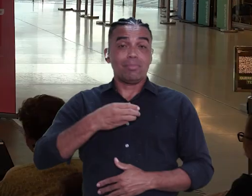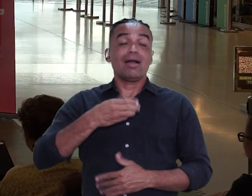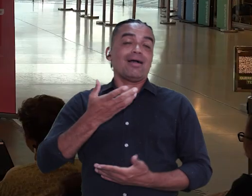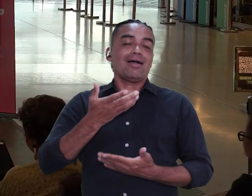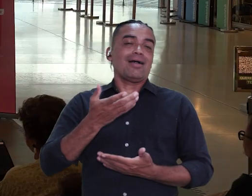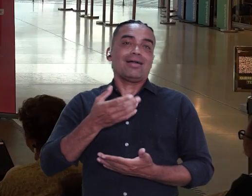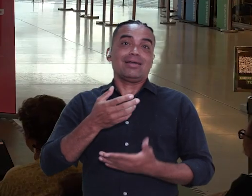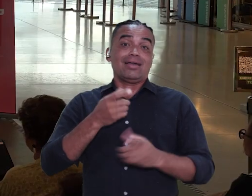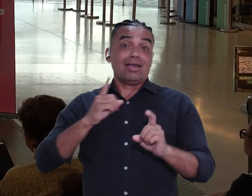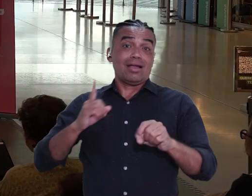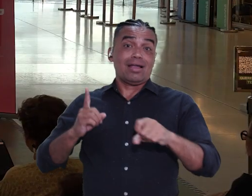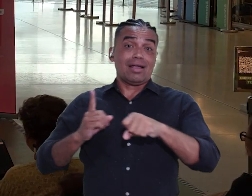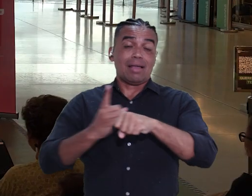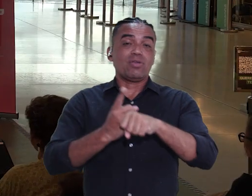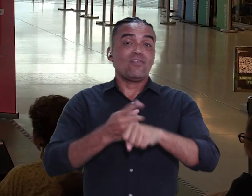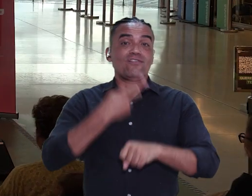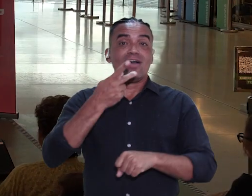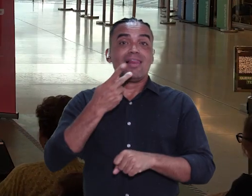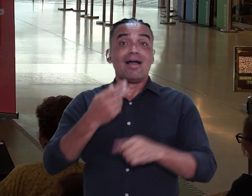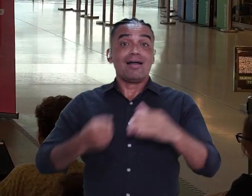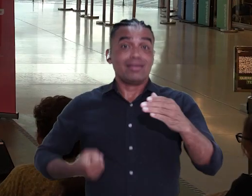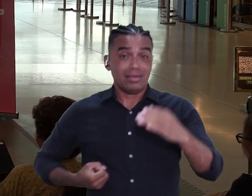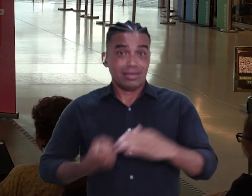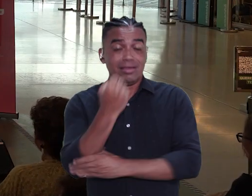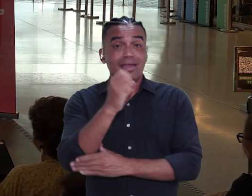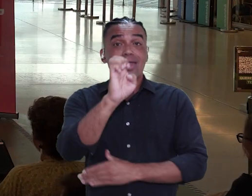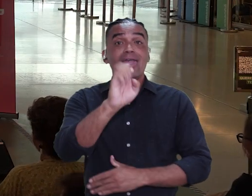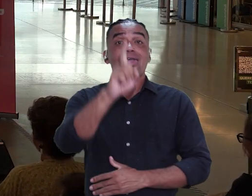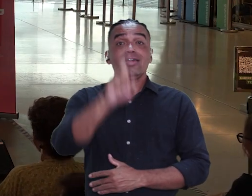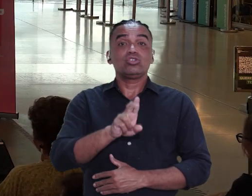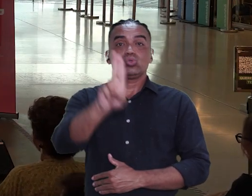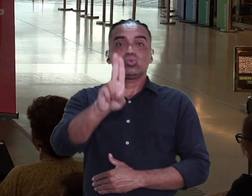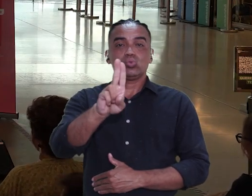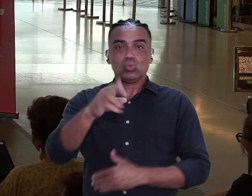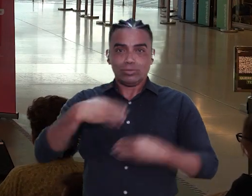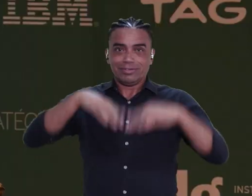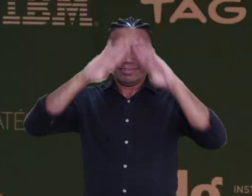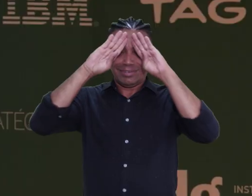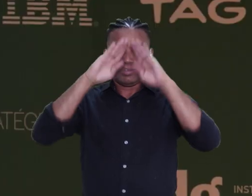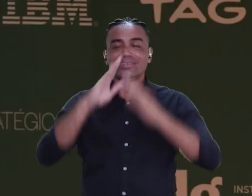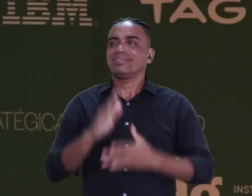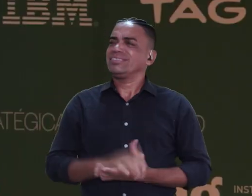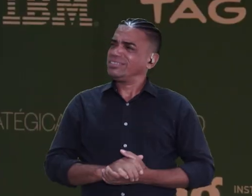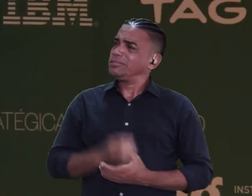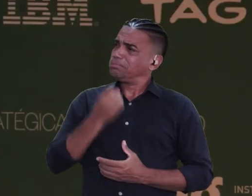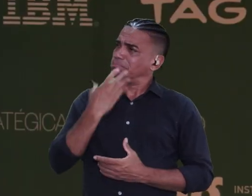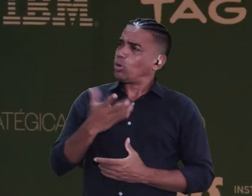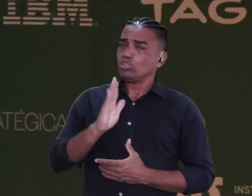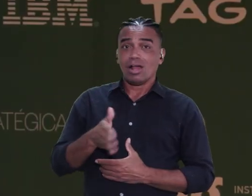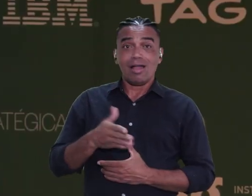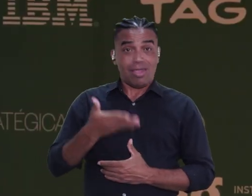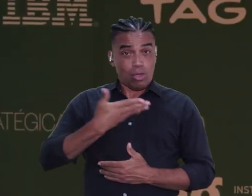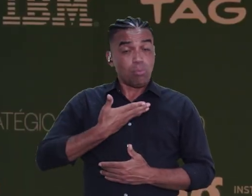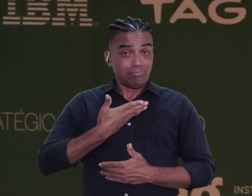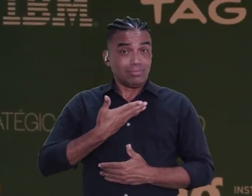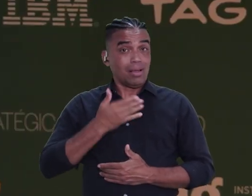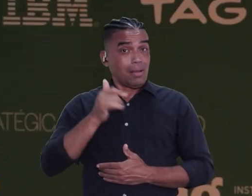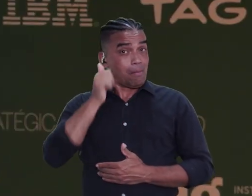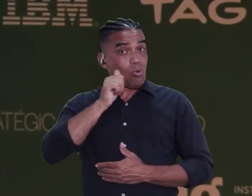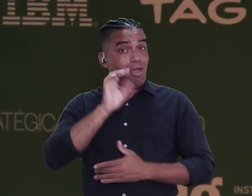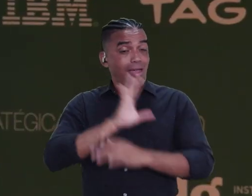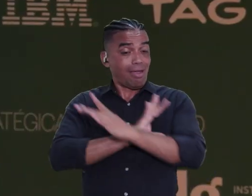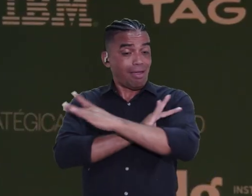de Exu. E eu falei, bom, já está dito, né? Porque eu sou uma mulher de